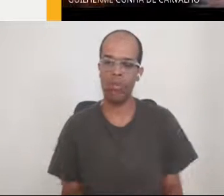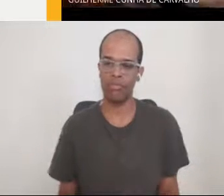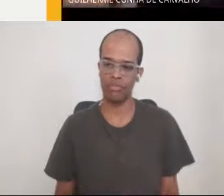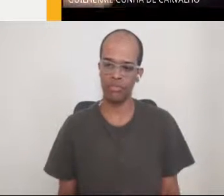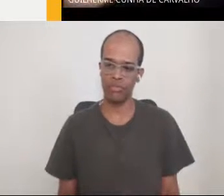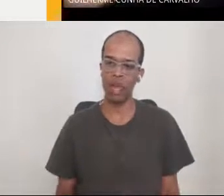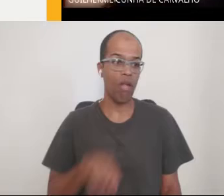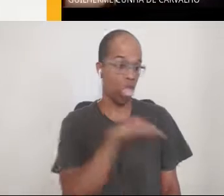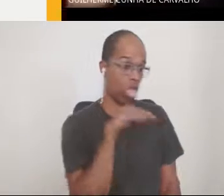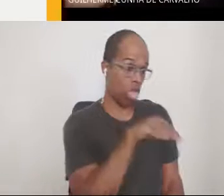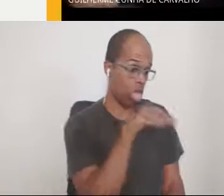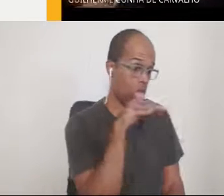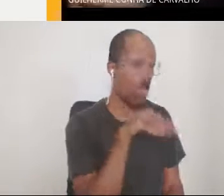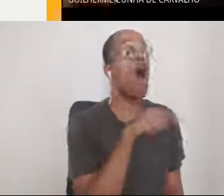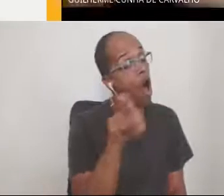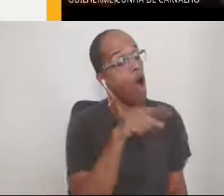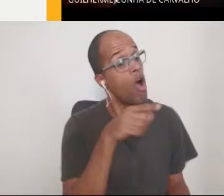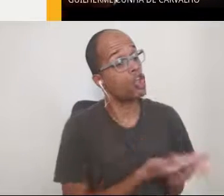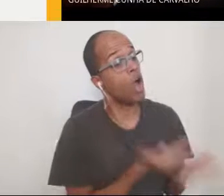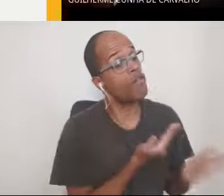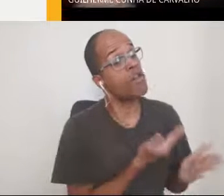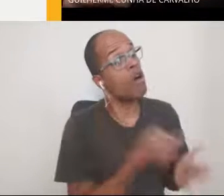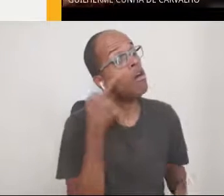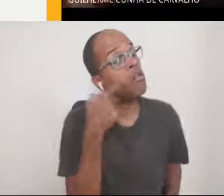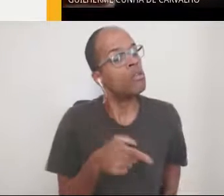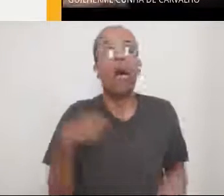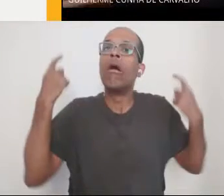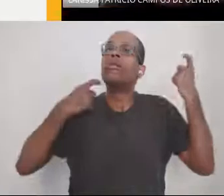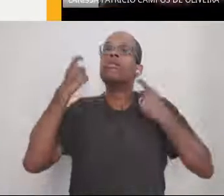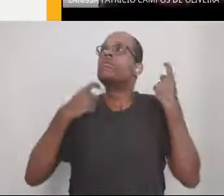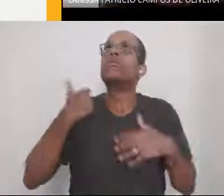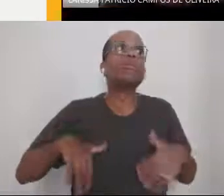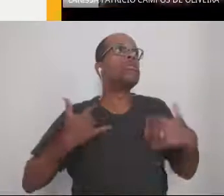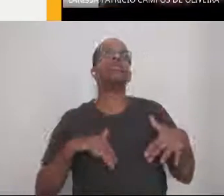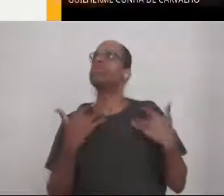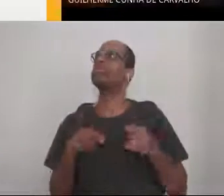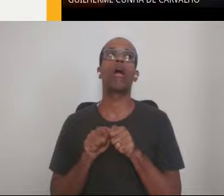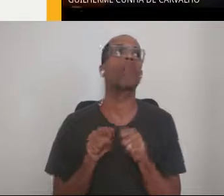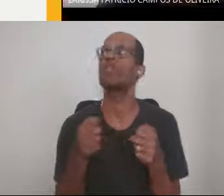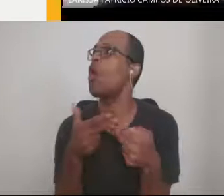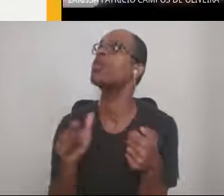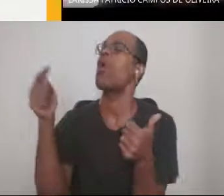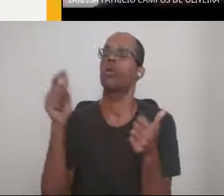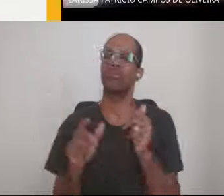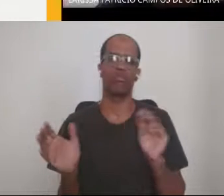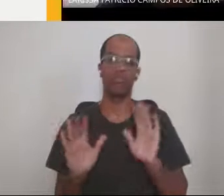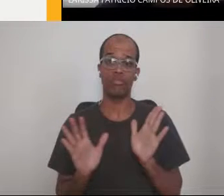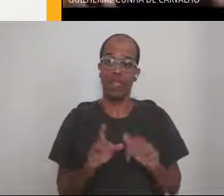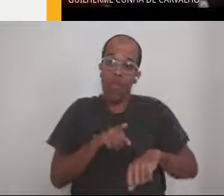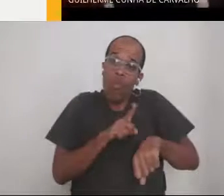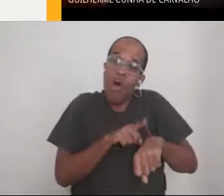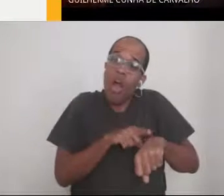E aí ninguém precisa mais ficar se preocupando de ficar entrando de novo, se durante o dia eu vou colocar alguma coisa. Não, o horário dele